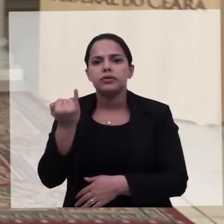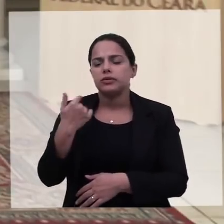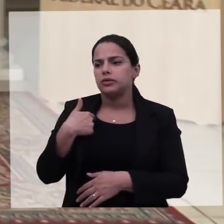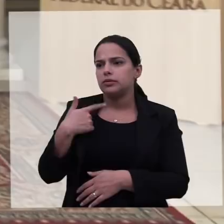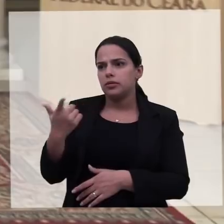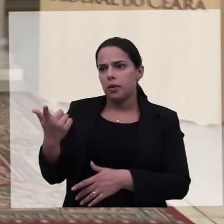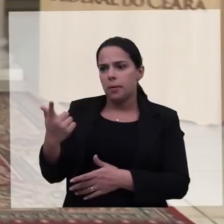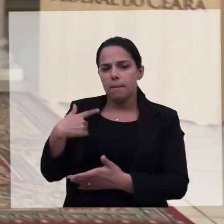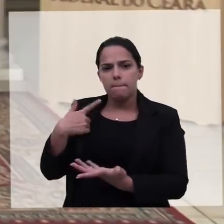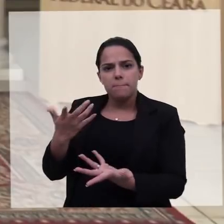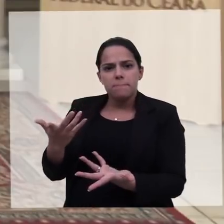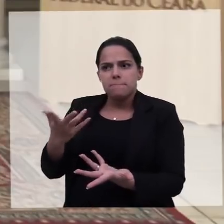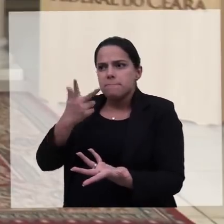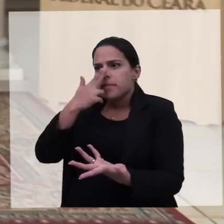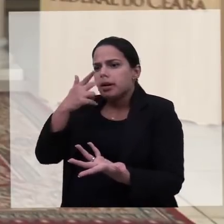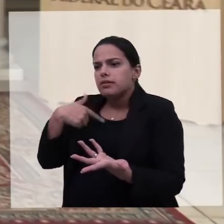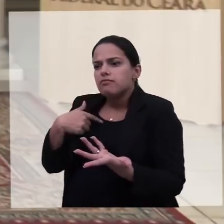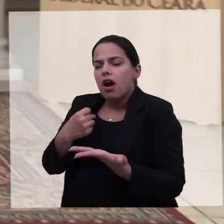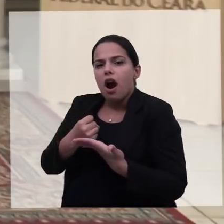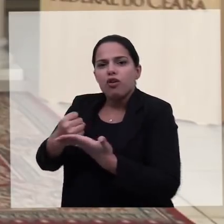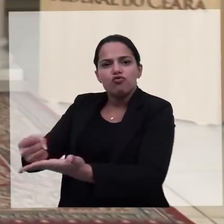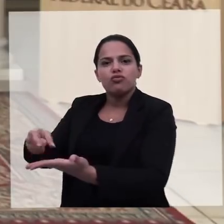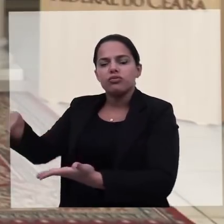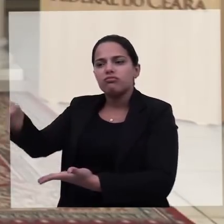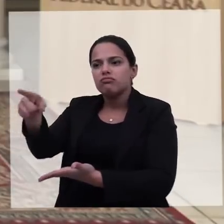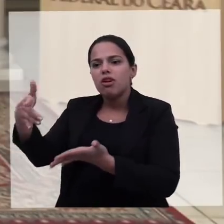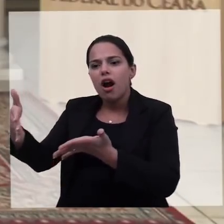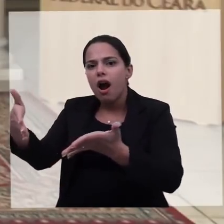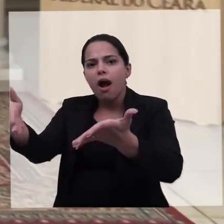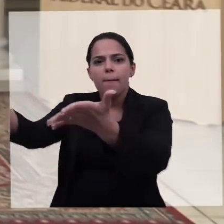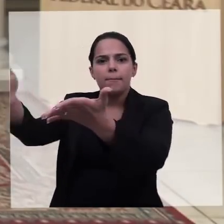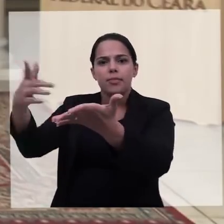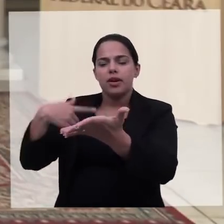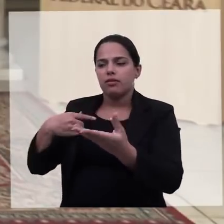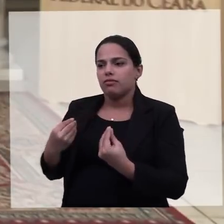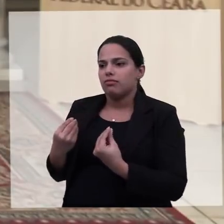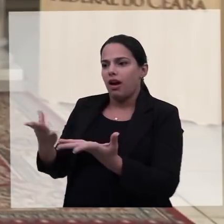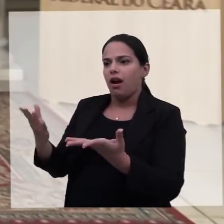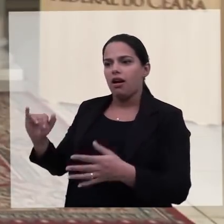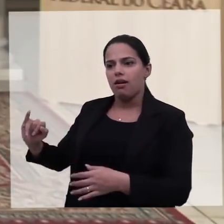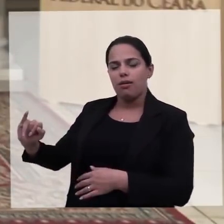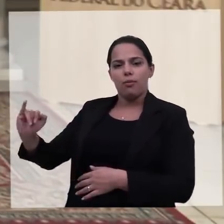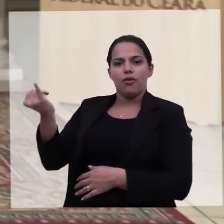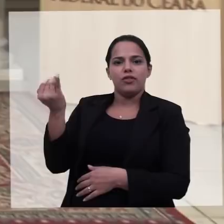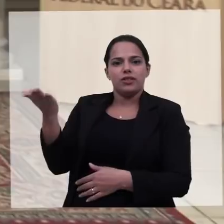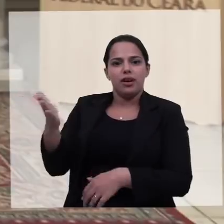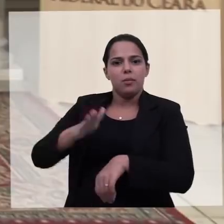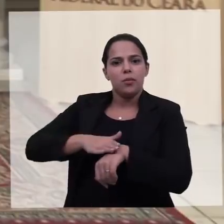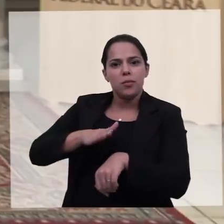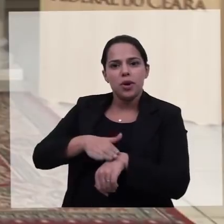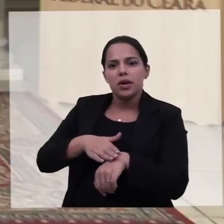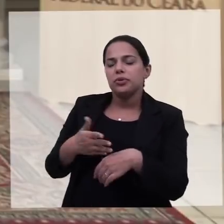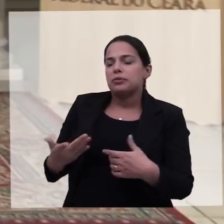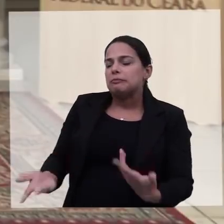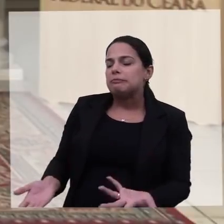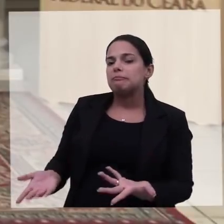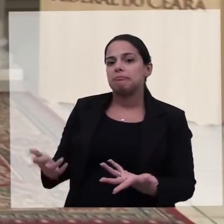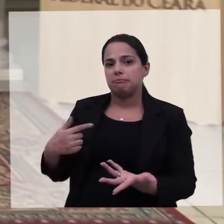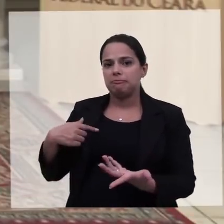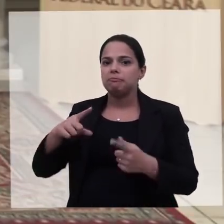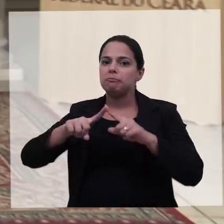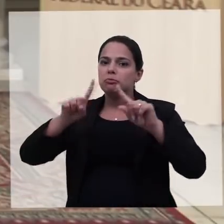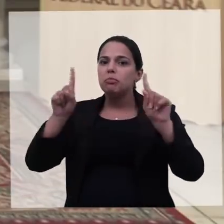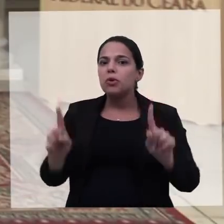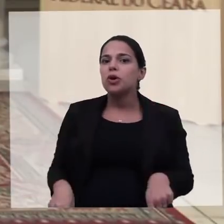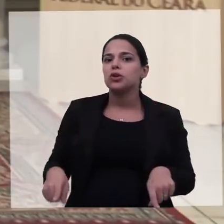uma oportunidade de alguém que mostrasse um caminho, de alguém que desse uma oportunidade a eles. Então,